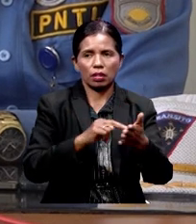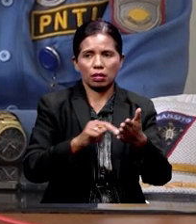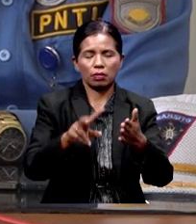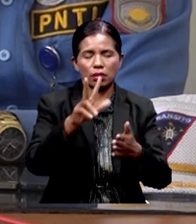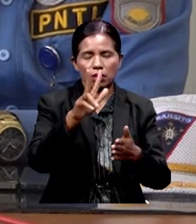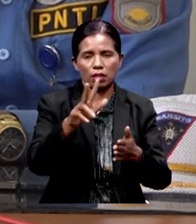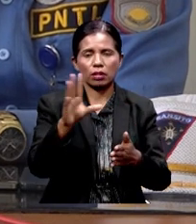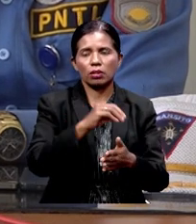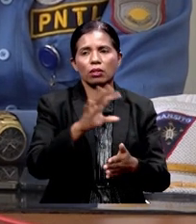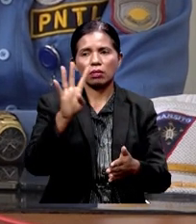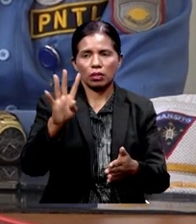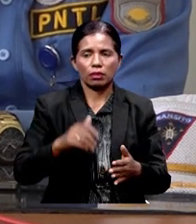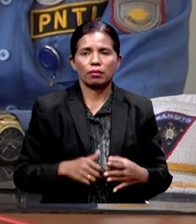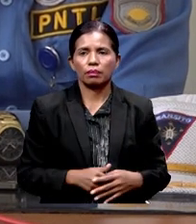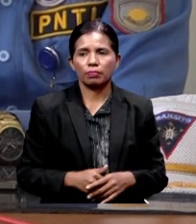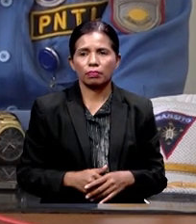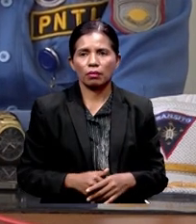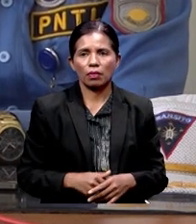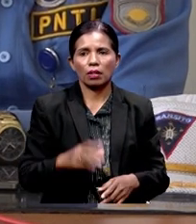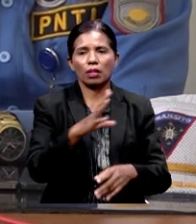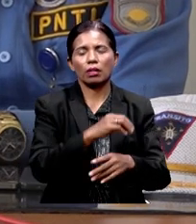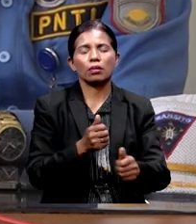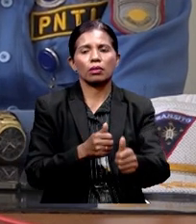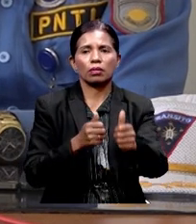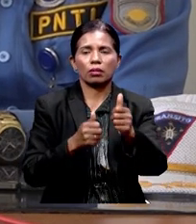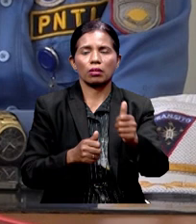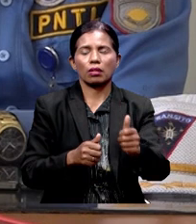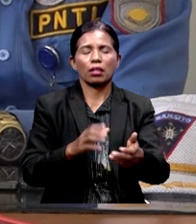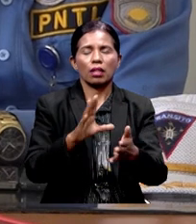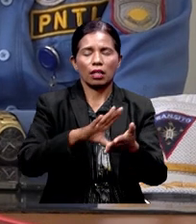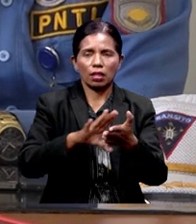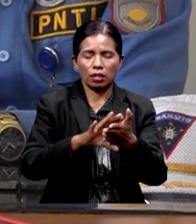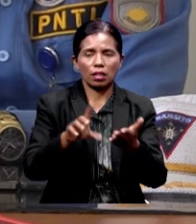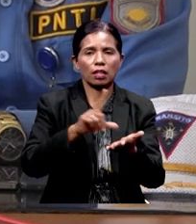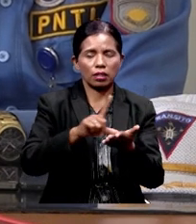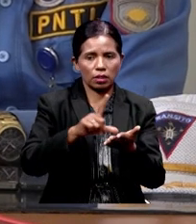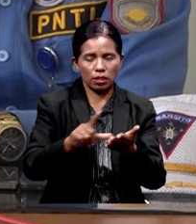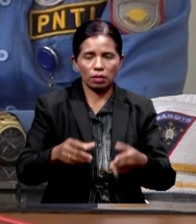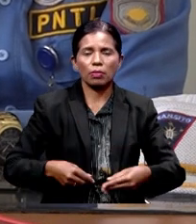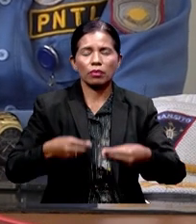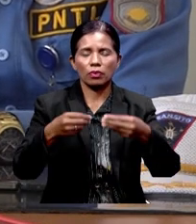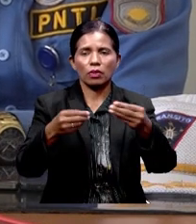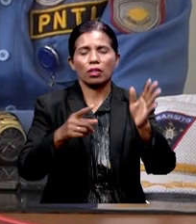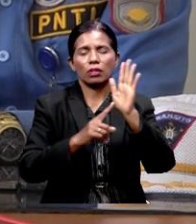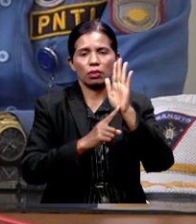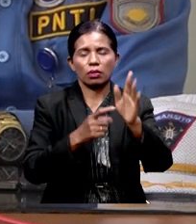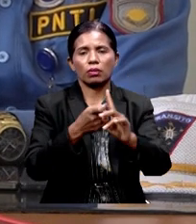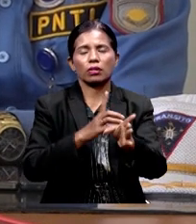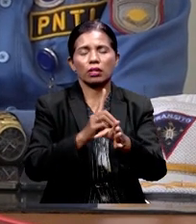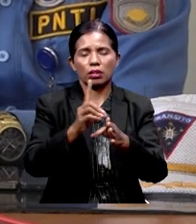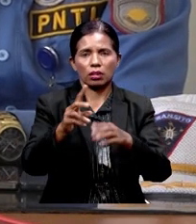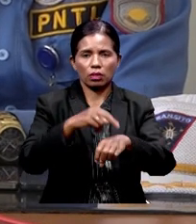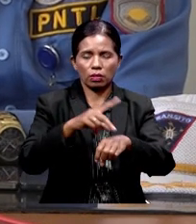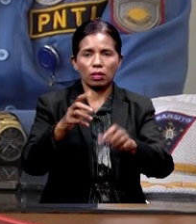no 4. E no MOS, baseia MOS para licença na EVEMA, que foi site ONA, UCI, Direção Nacional no município